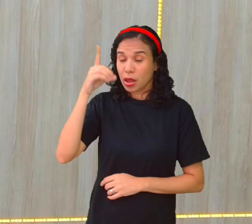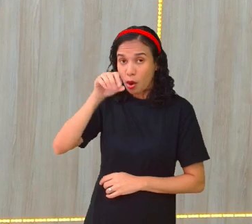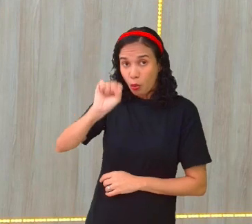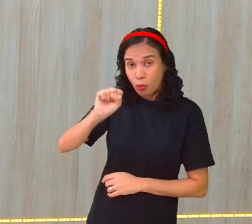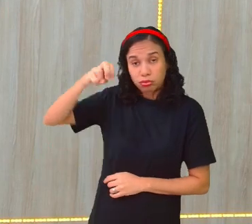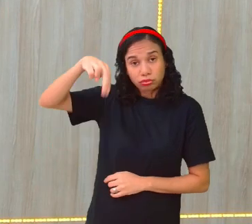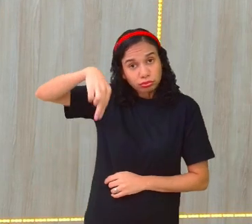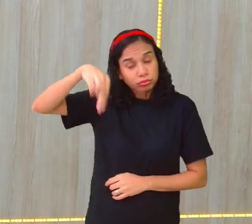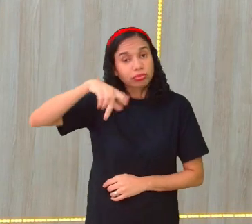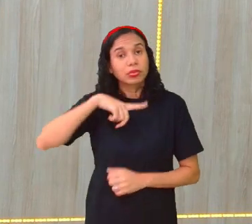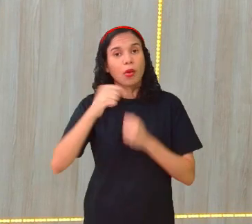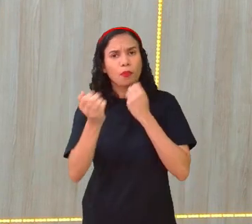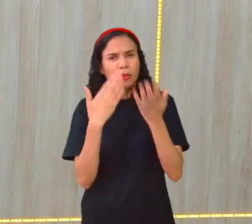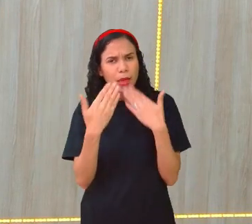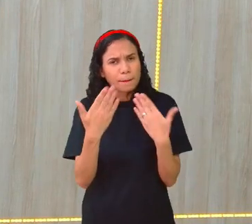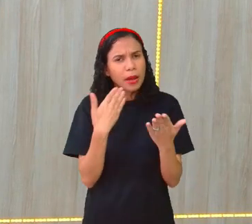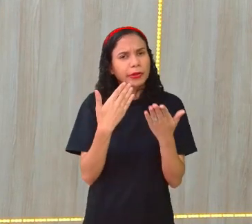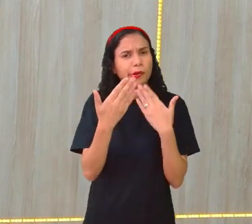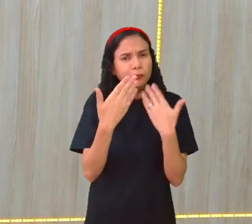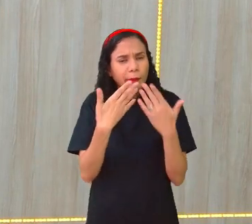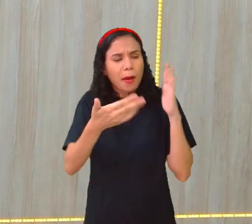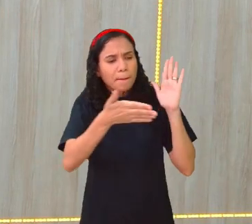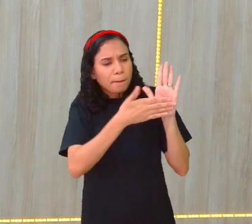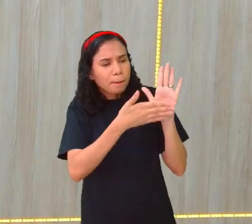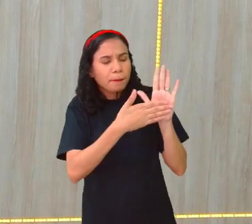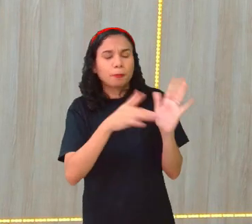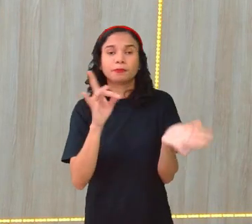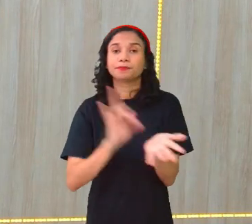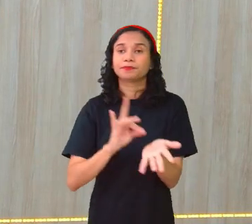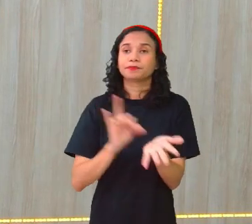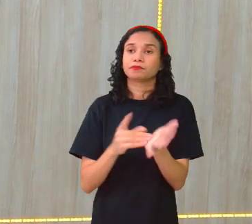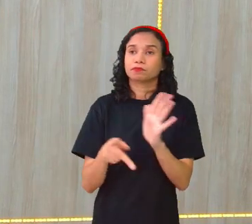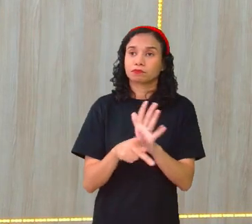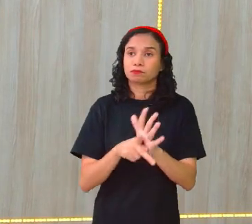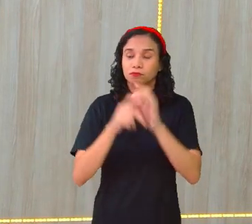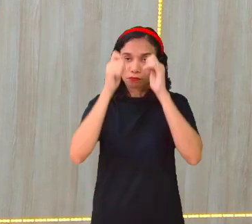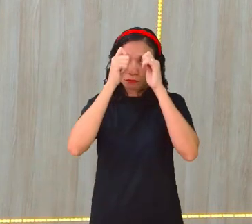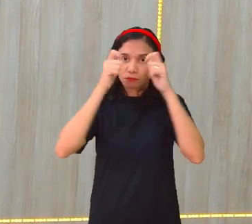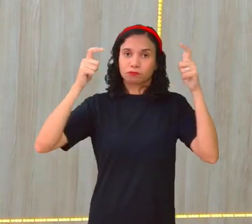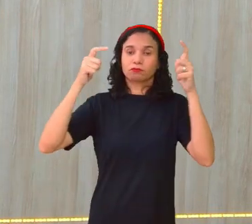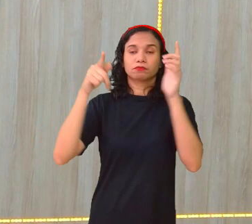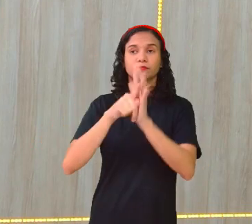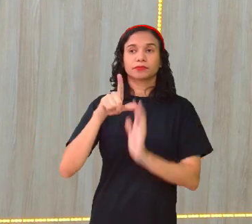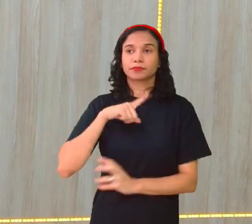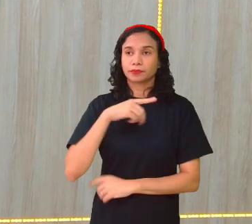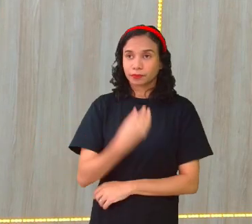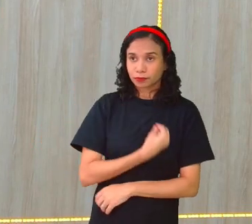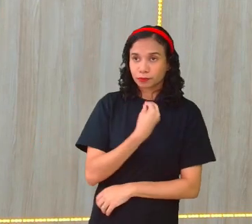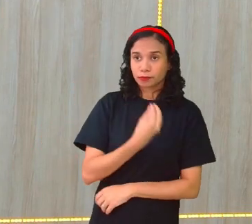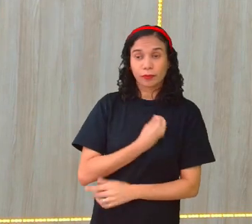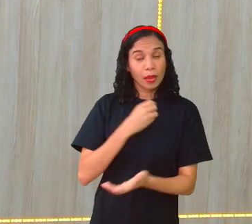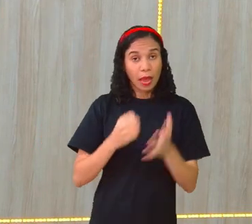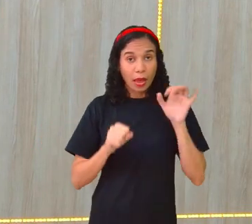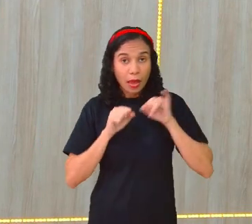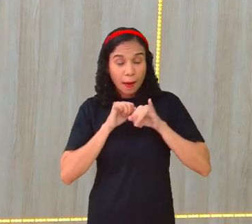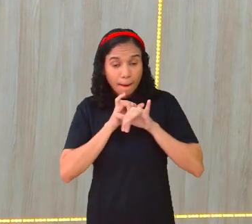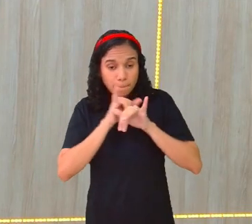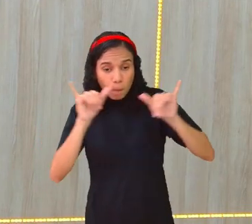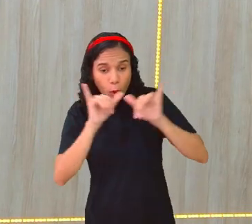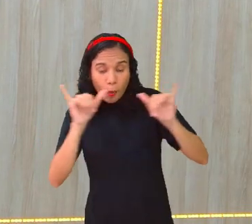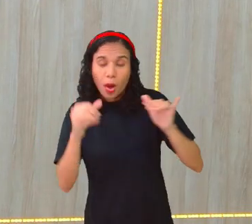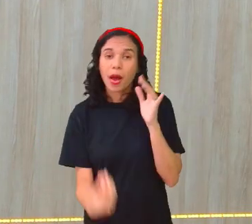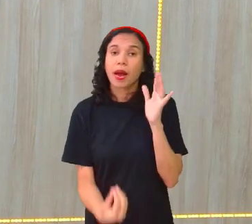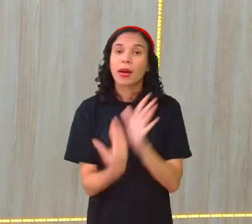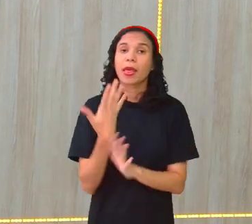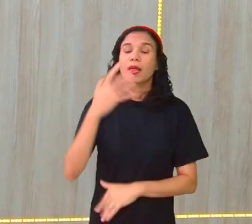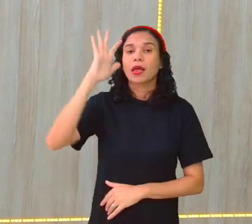leva aqui, é um debate, propõe um debate realmente lúcido sobre a promoção e criação